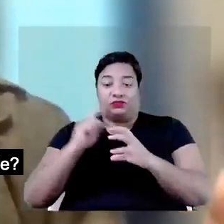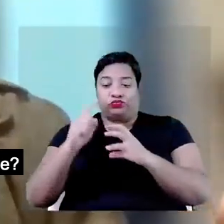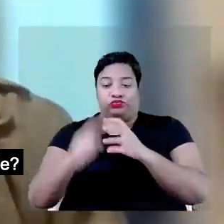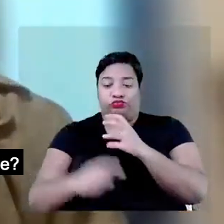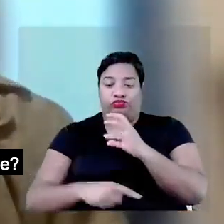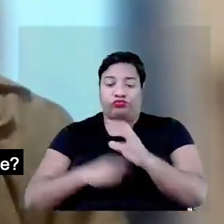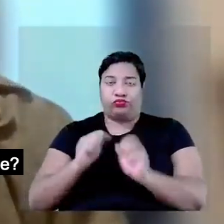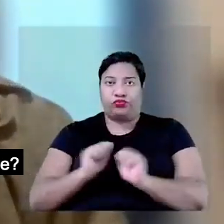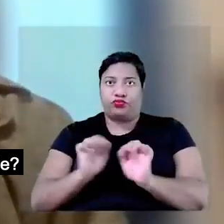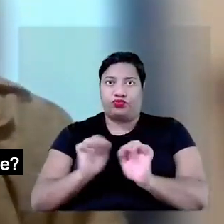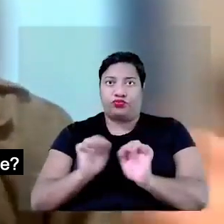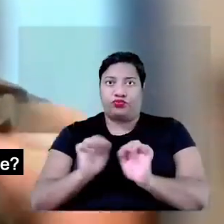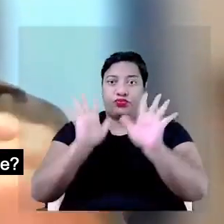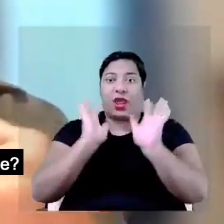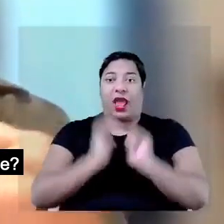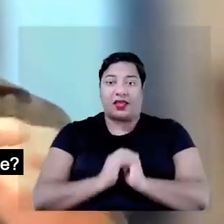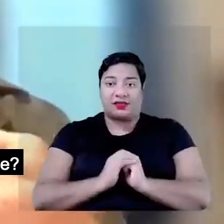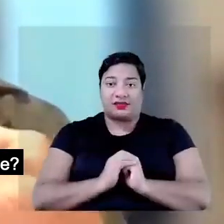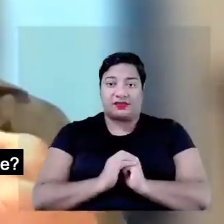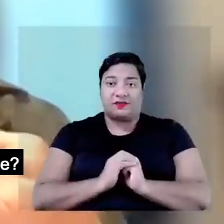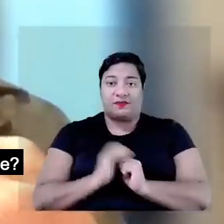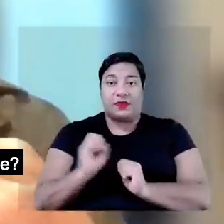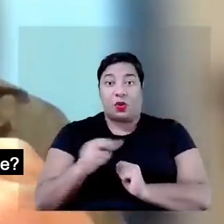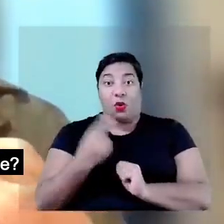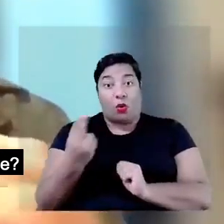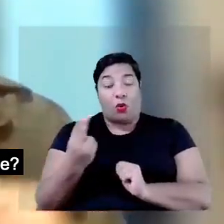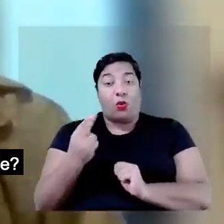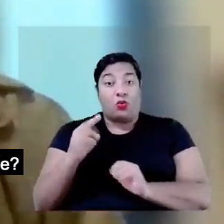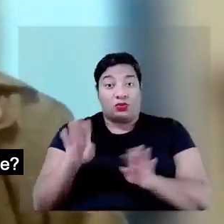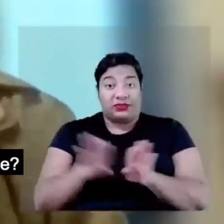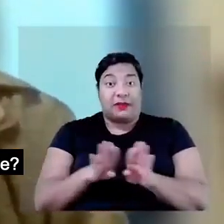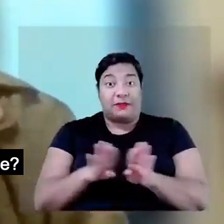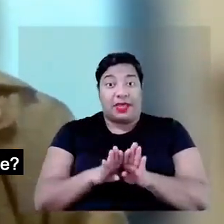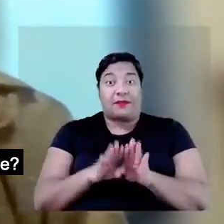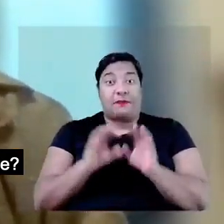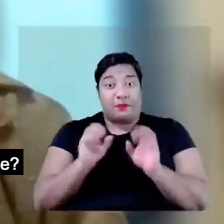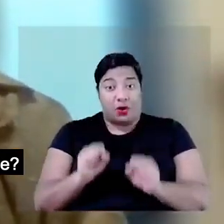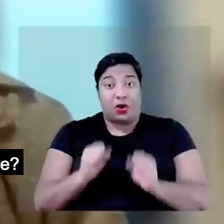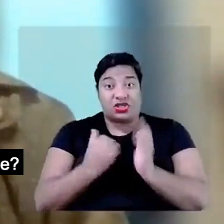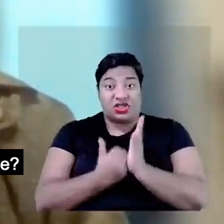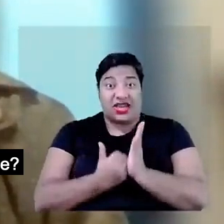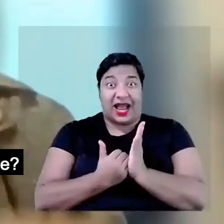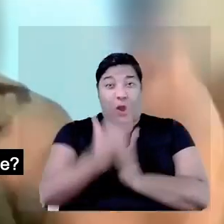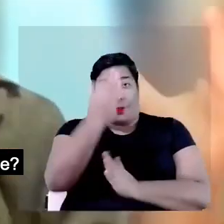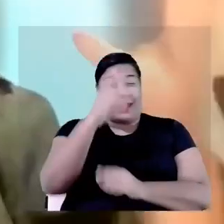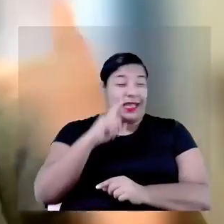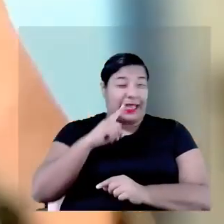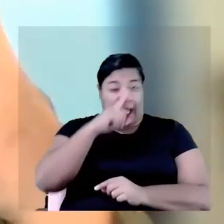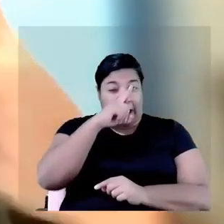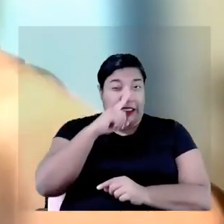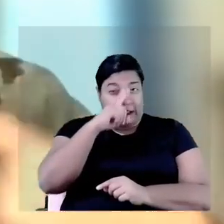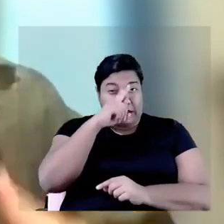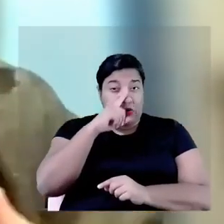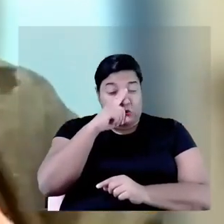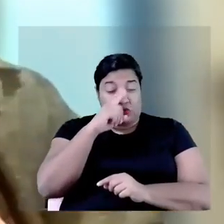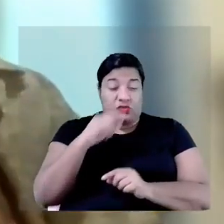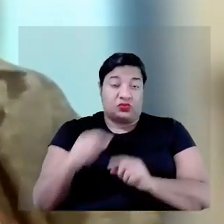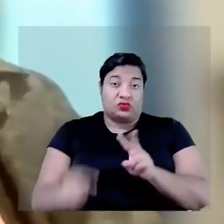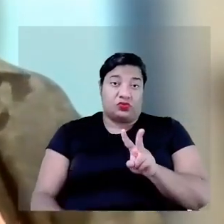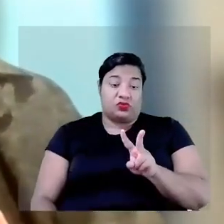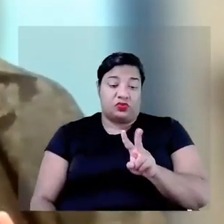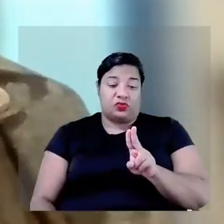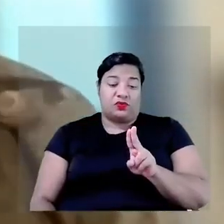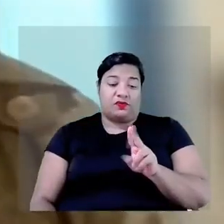ou aumentando a vulnerabilidade, lembra que aumenta o risco, a vulnerabilidade? Ou ampliando